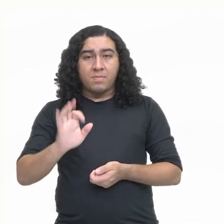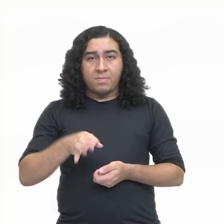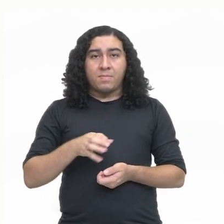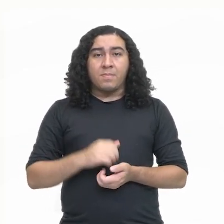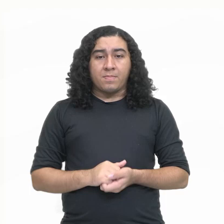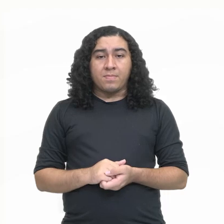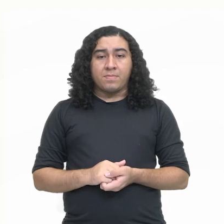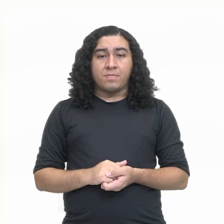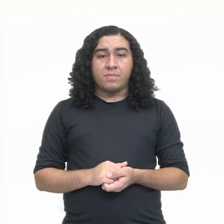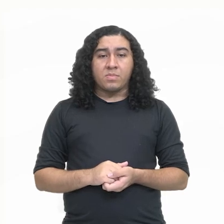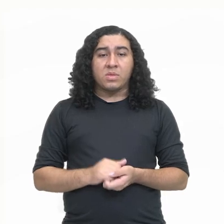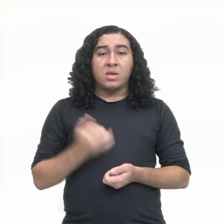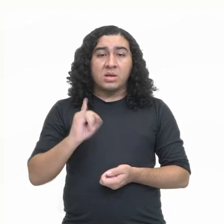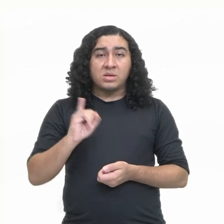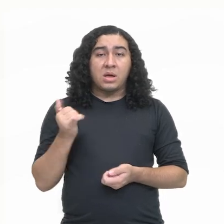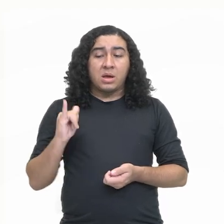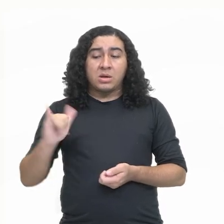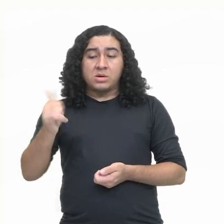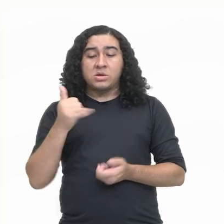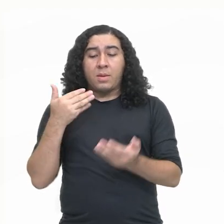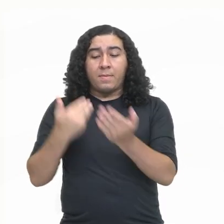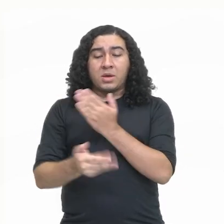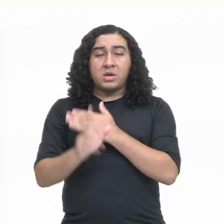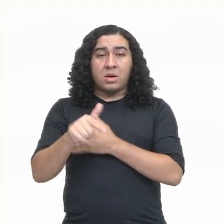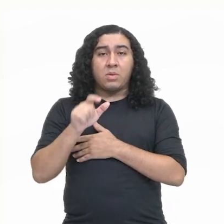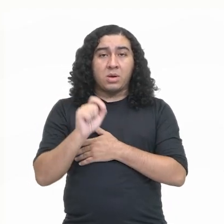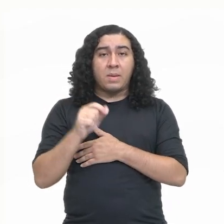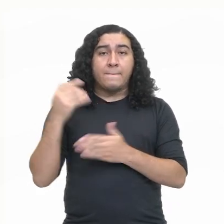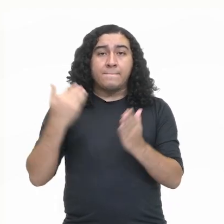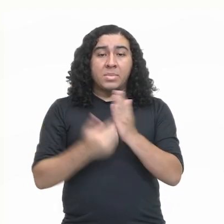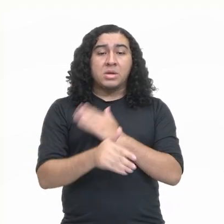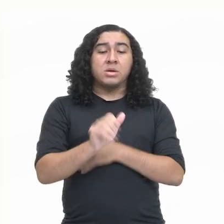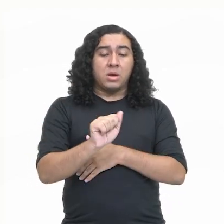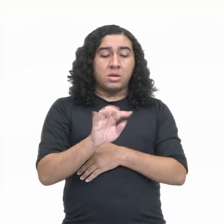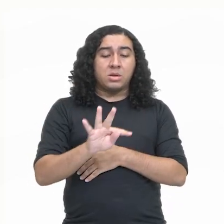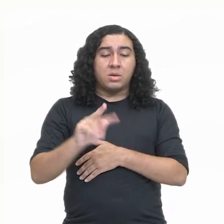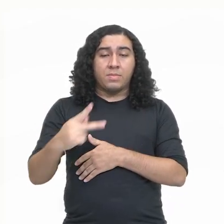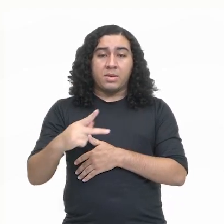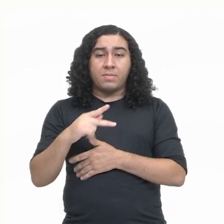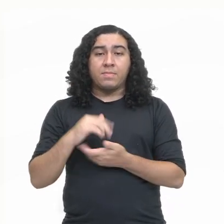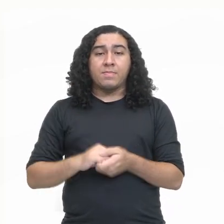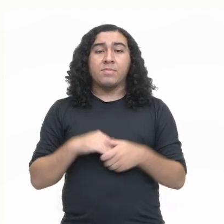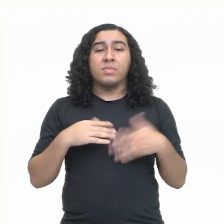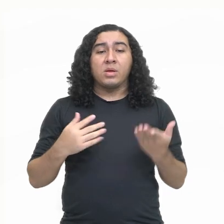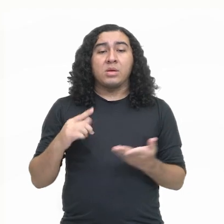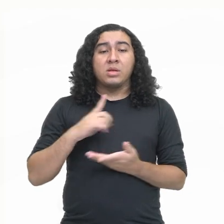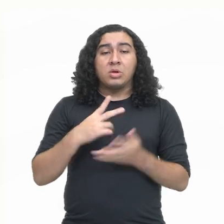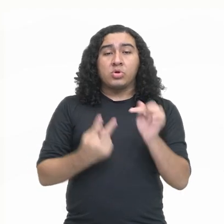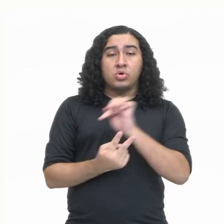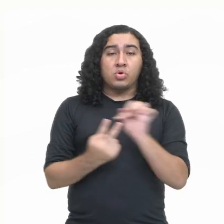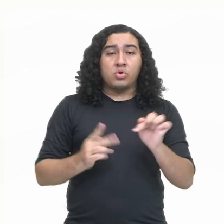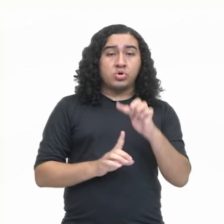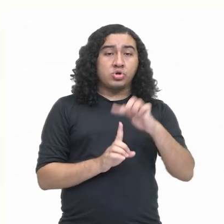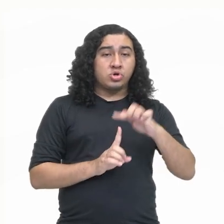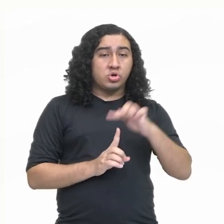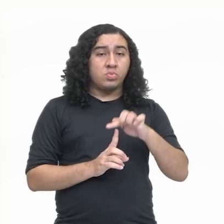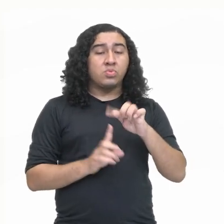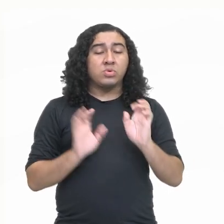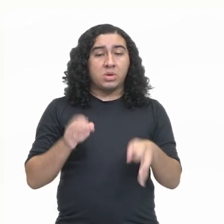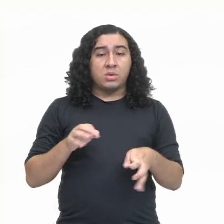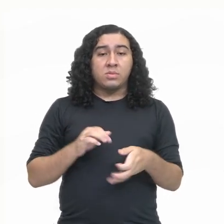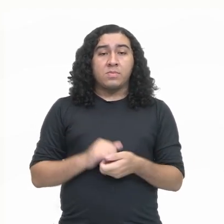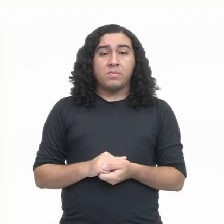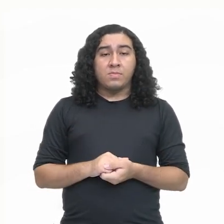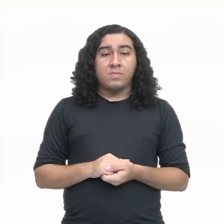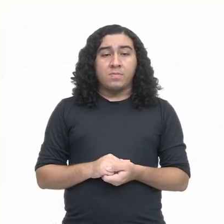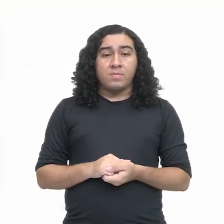certo? Quando gasta-se energia, a gente está gastando ATP. Então, nós temos aqui dois tipos de transporte passivo,